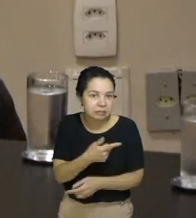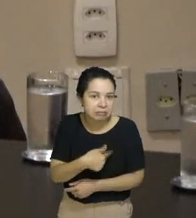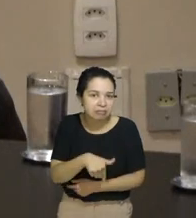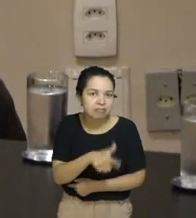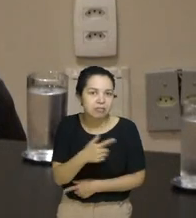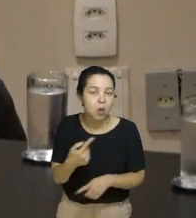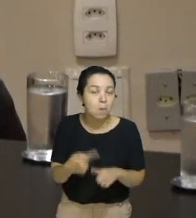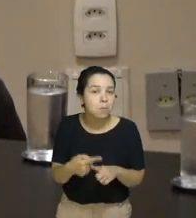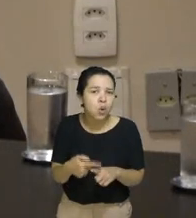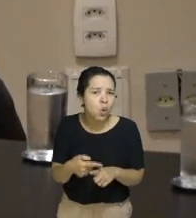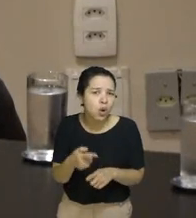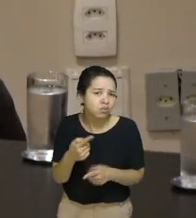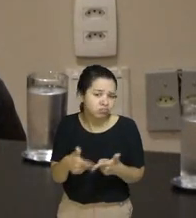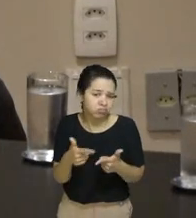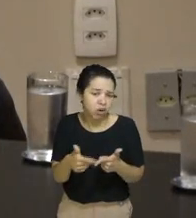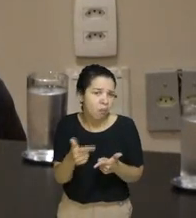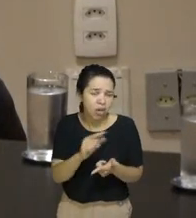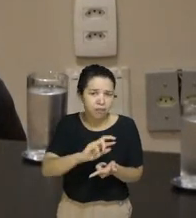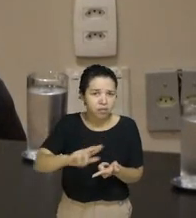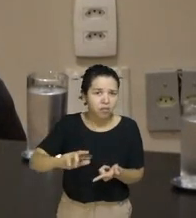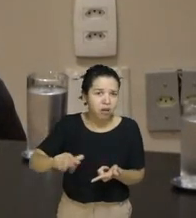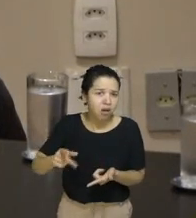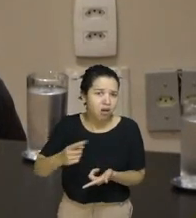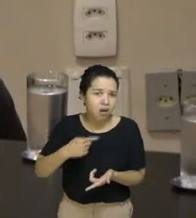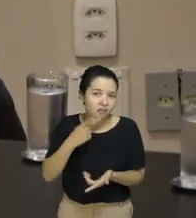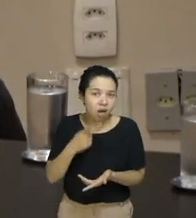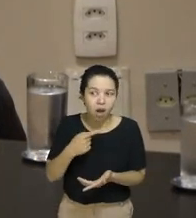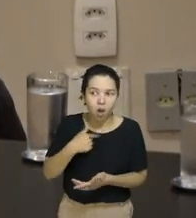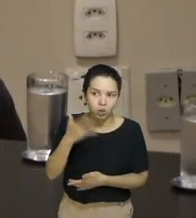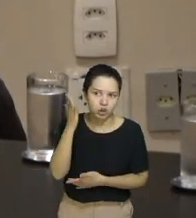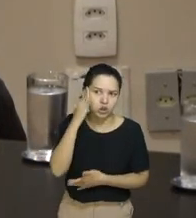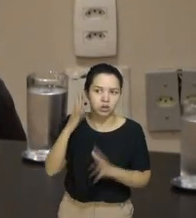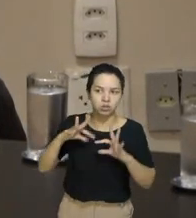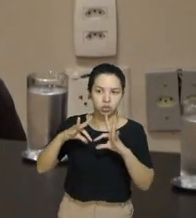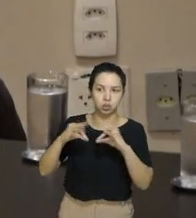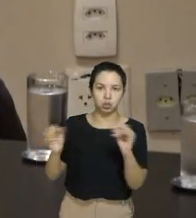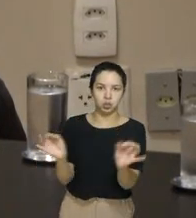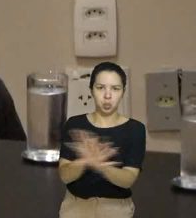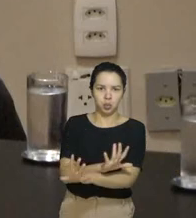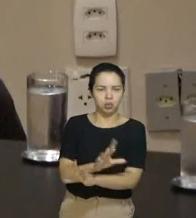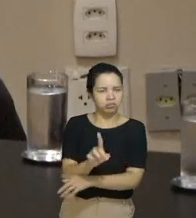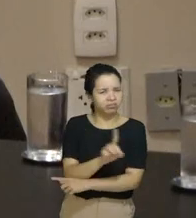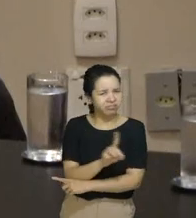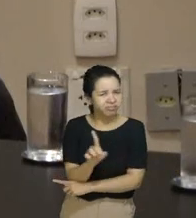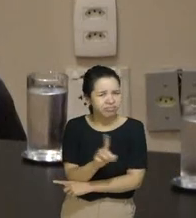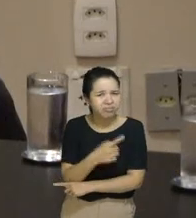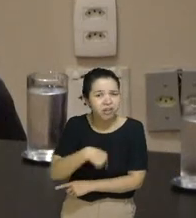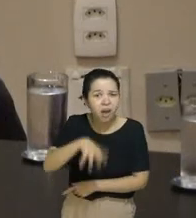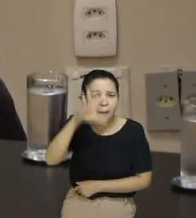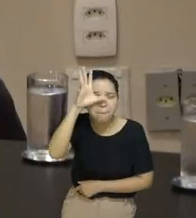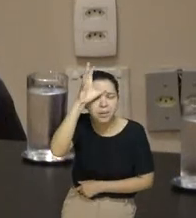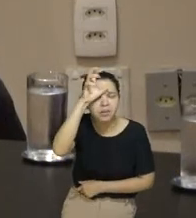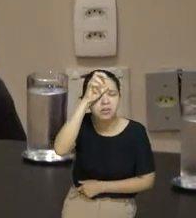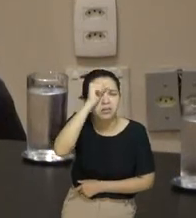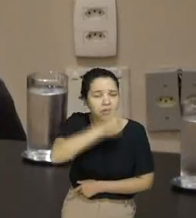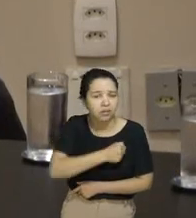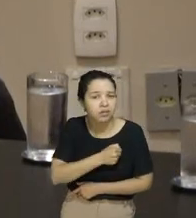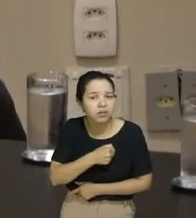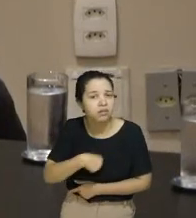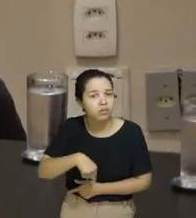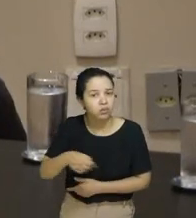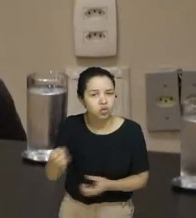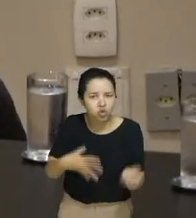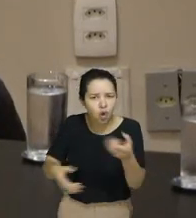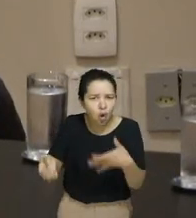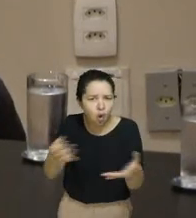é problema nenhum a gente dizer que não sabe tudo. A gente não sabe, a gente está aprendendo o tempo inteiro. Tem muita coisa nova,